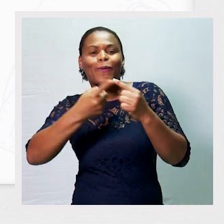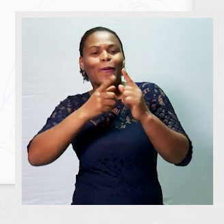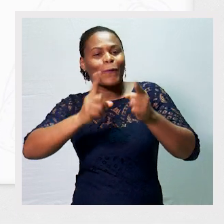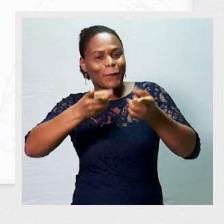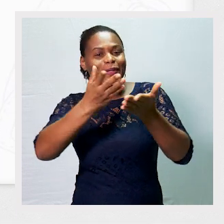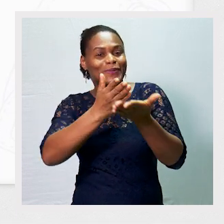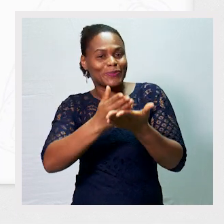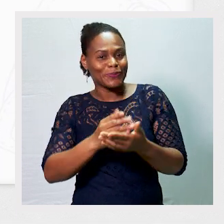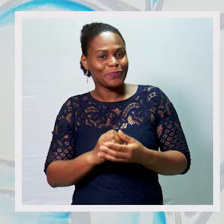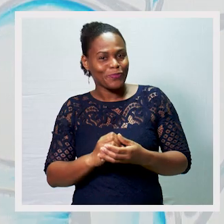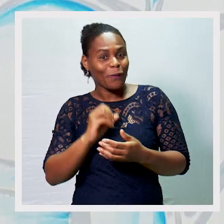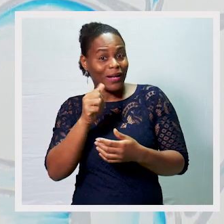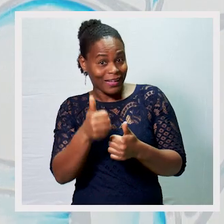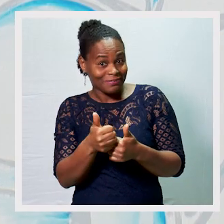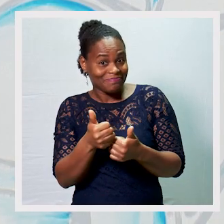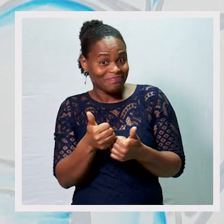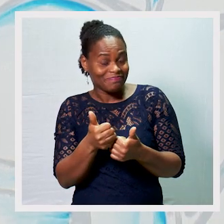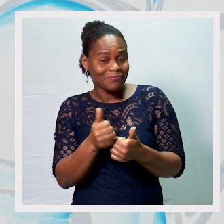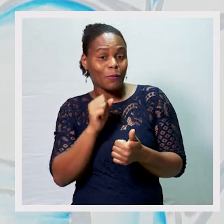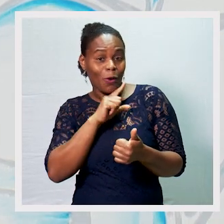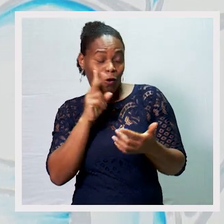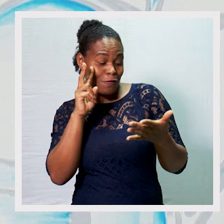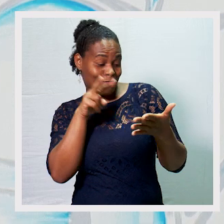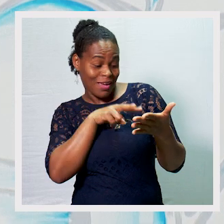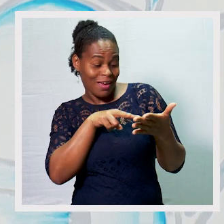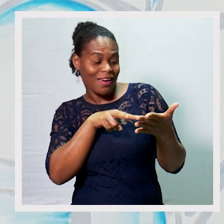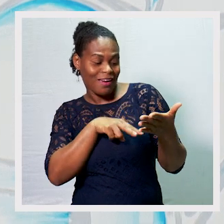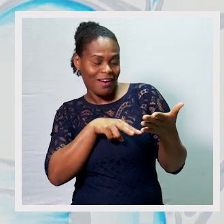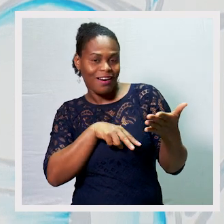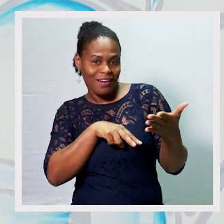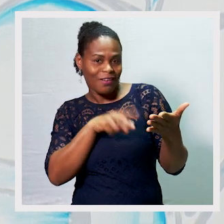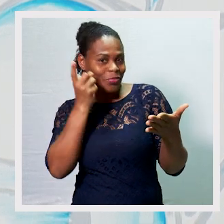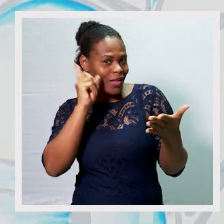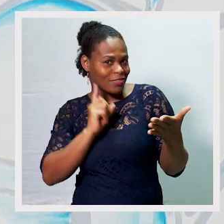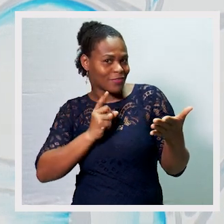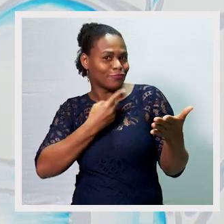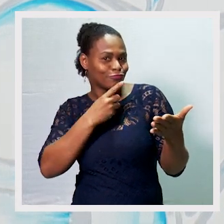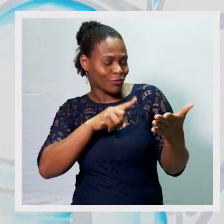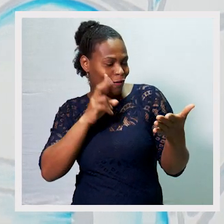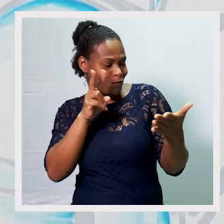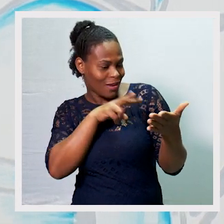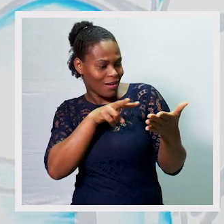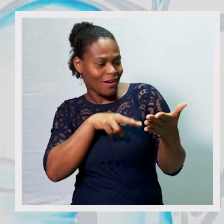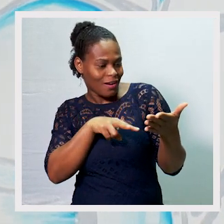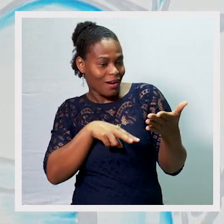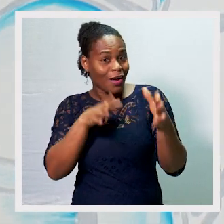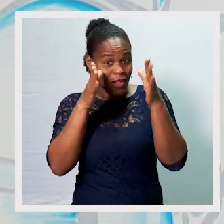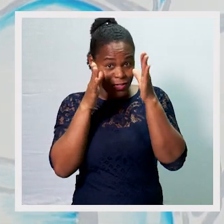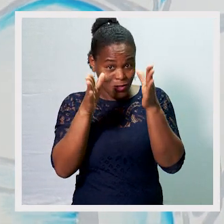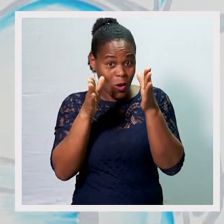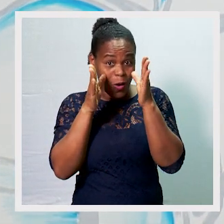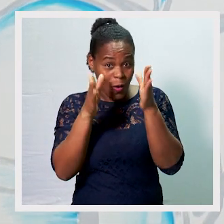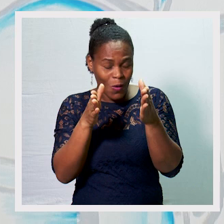ver essas datas com muita atenção, os acontecimentos, porque o exercício